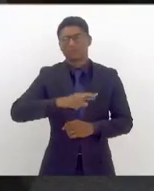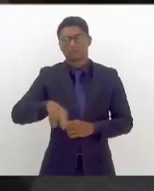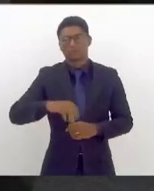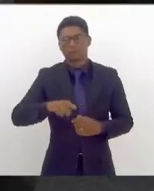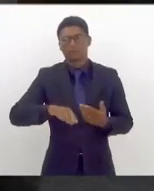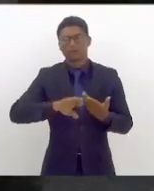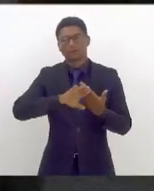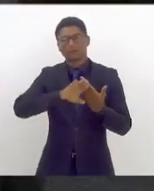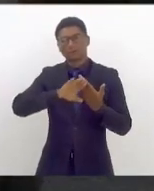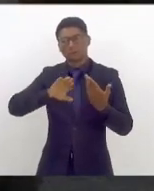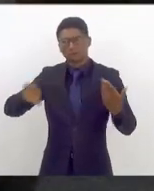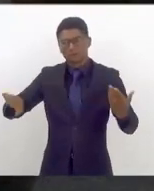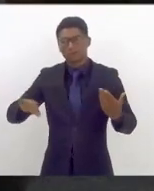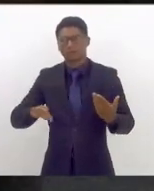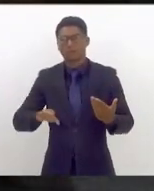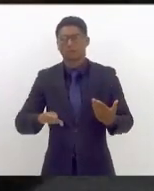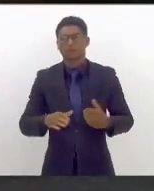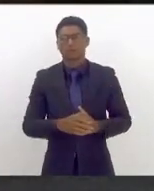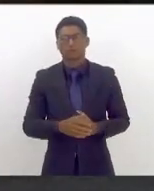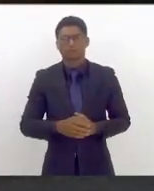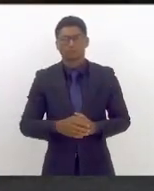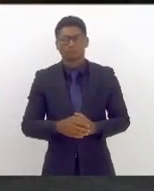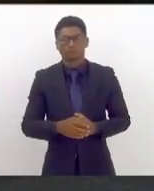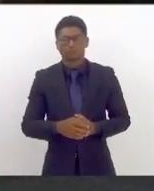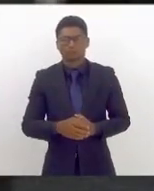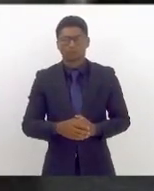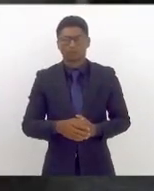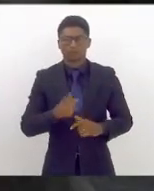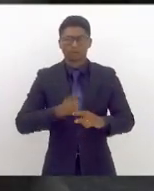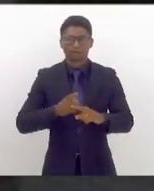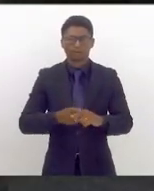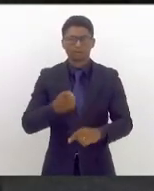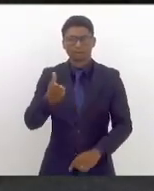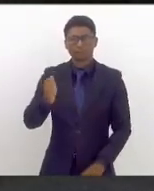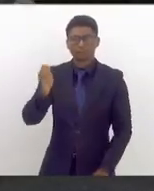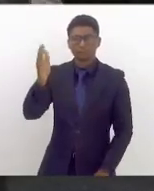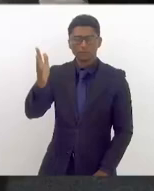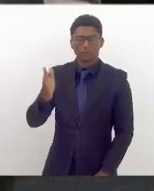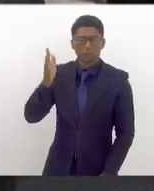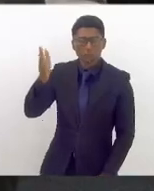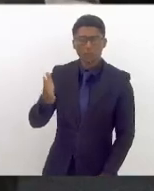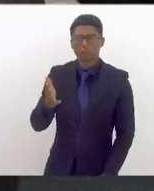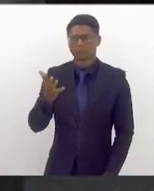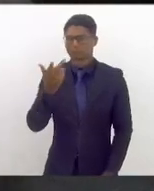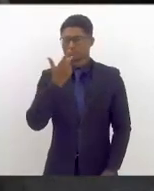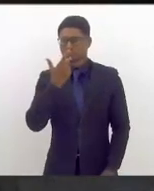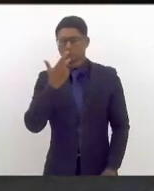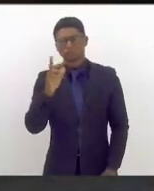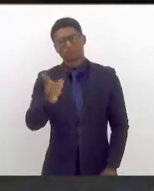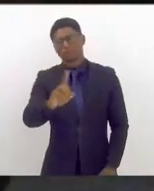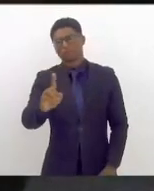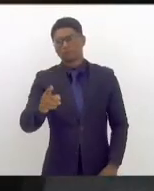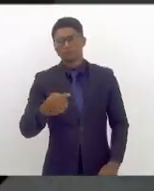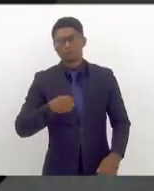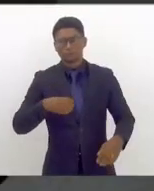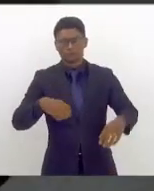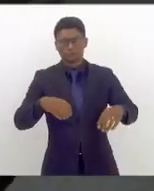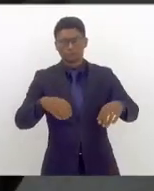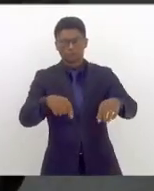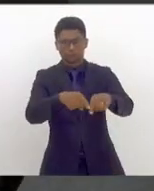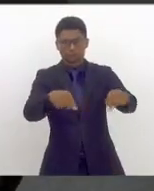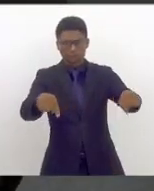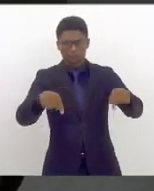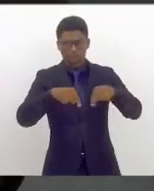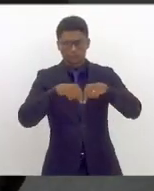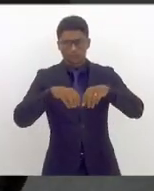apartado então esclareça só tô refutando a forma veemente do discurso vossa excelência e esclareça o terreno ao lado não é o não é